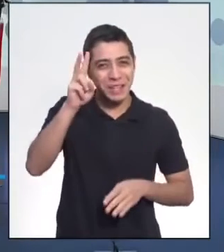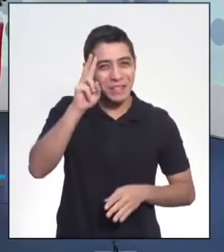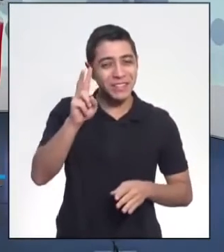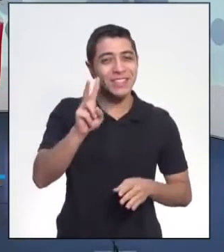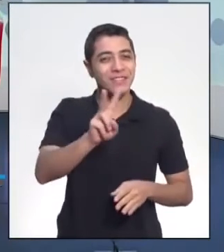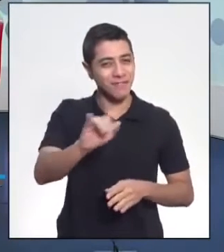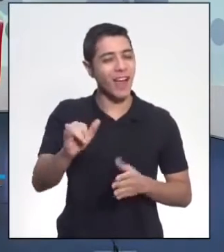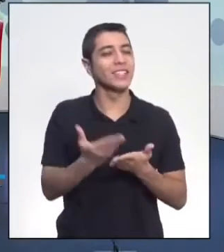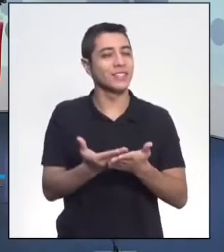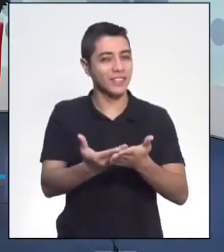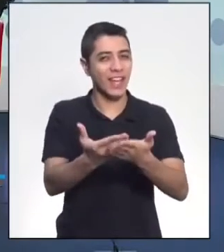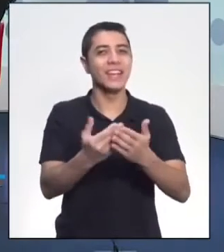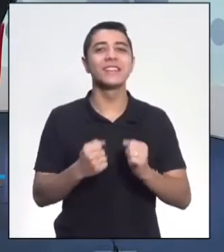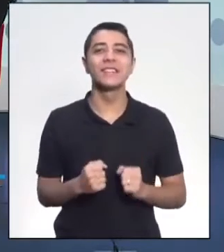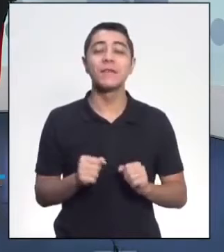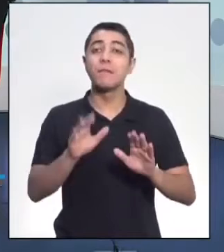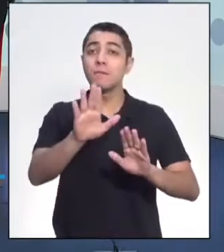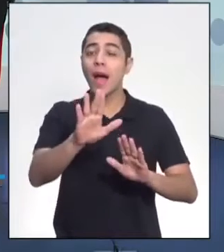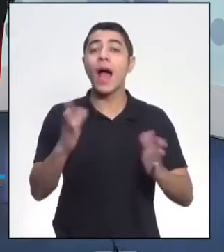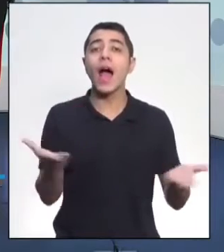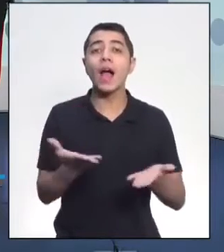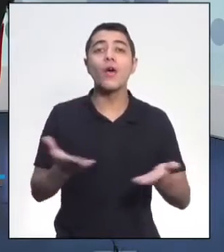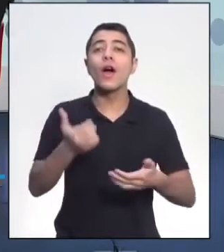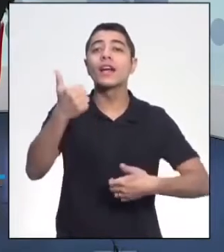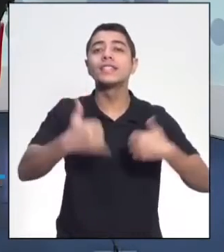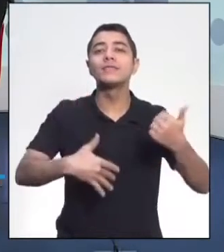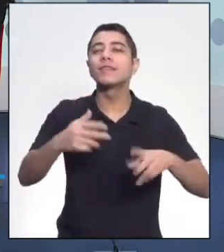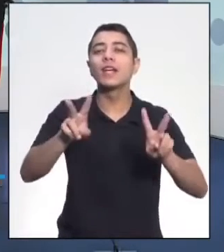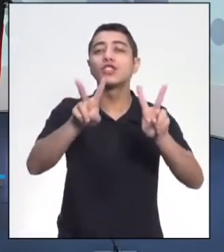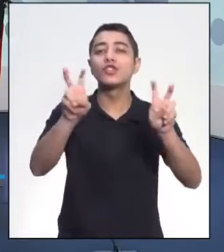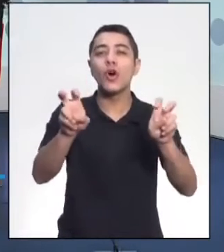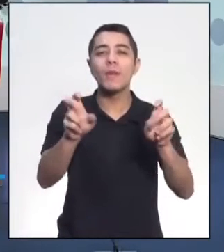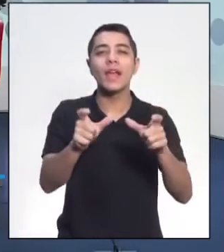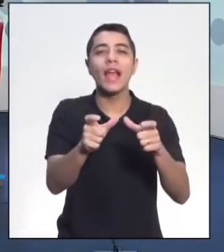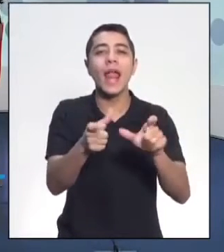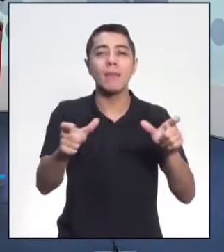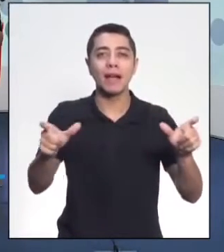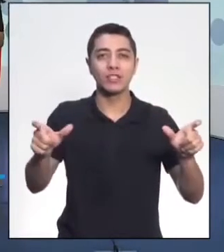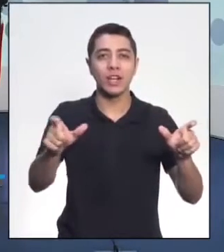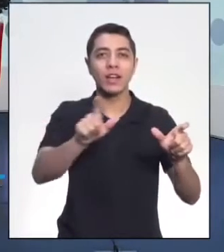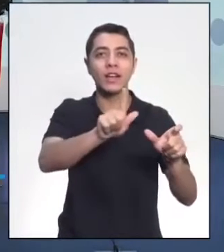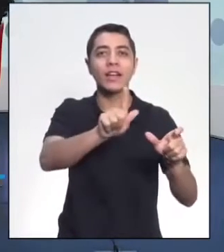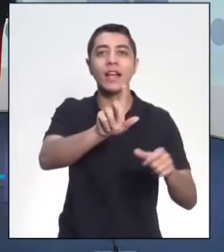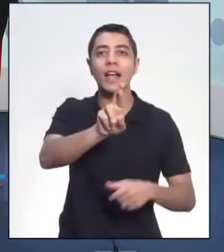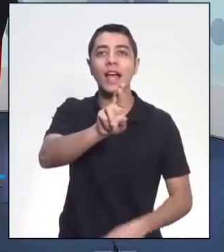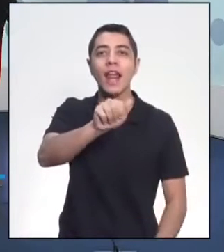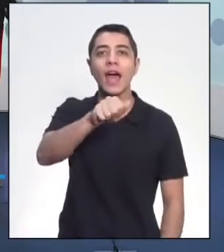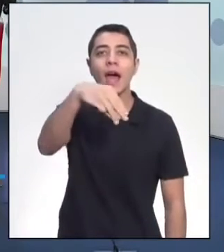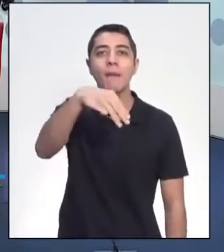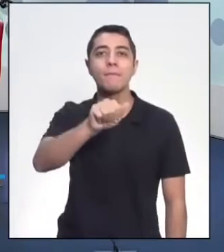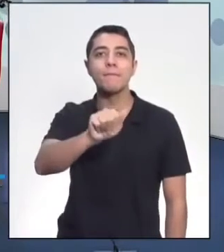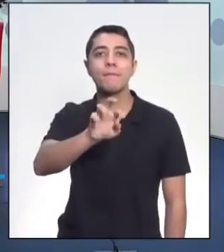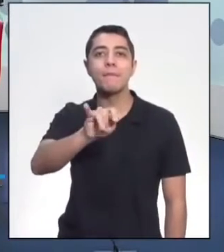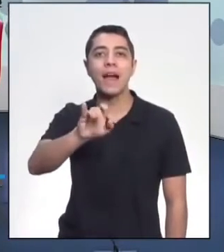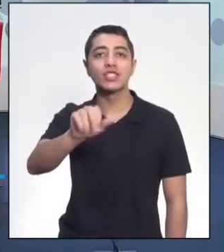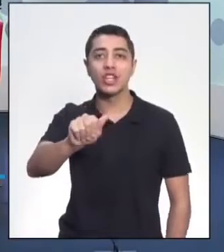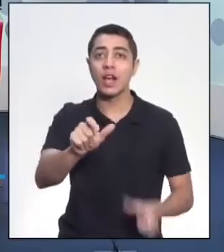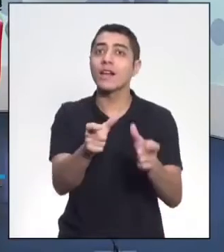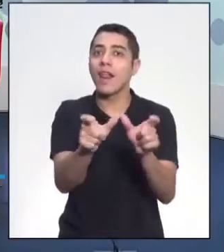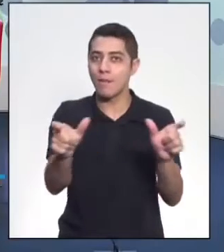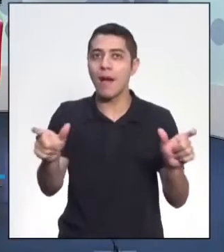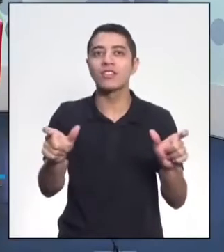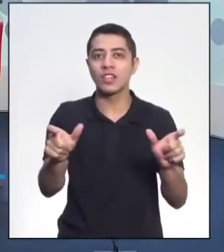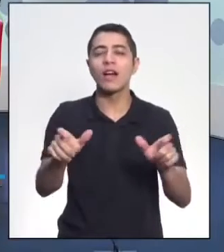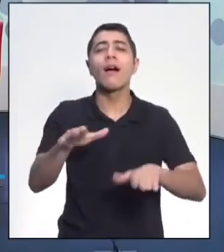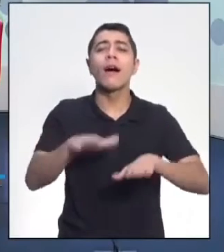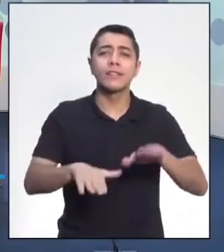gente vai entrar nisso falando de gramática. Nem sempre a gente fala só de fanfic, cartoon, É verdade, né? nem tudo é